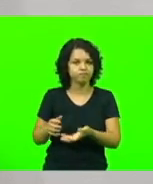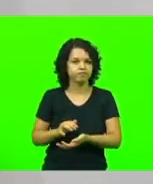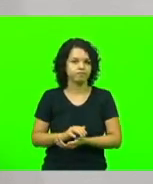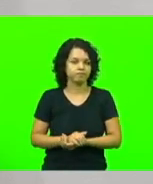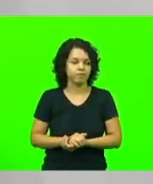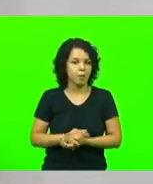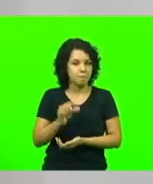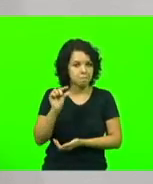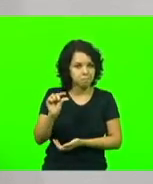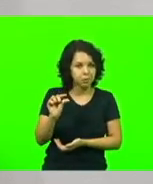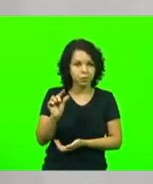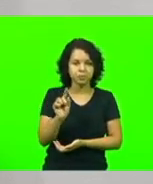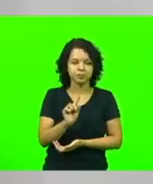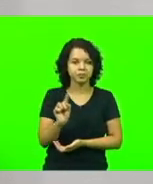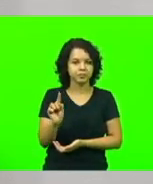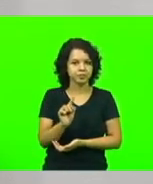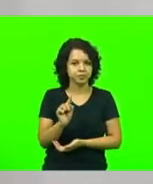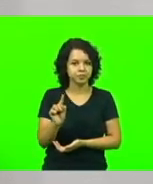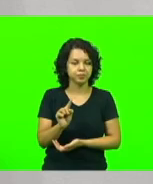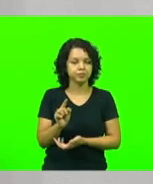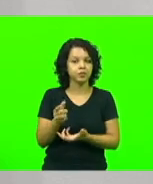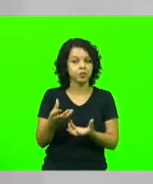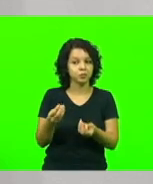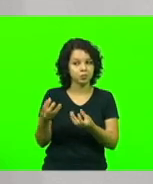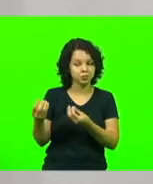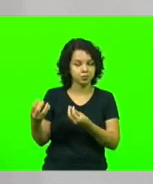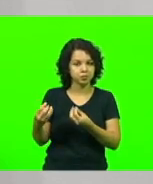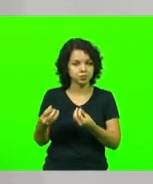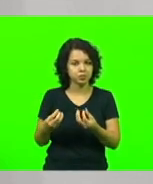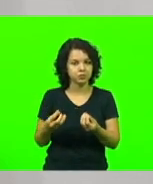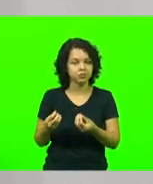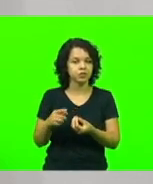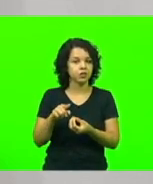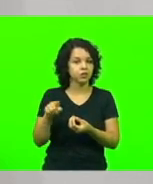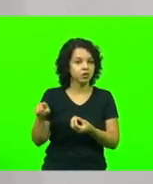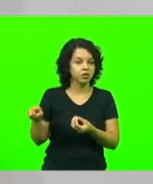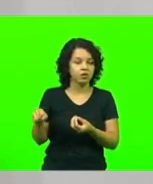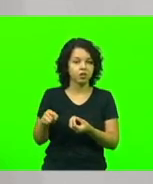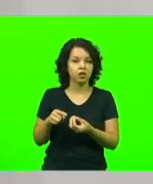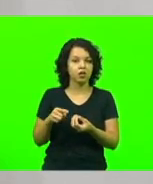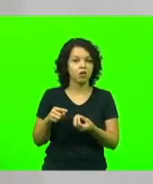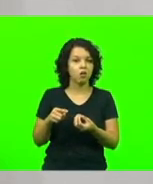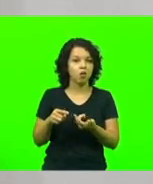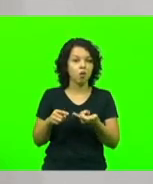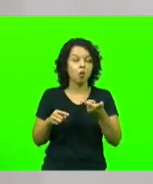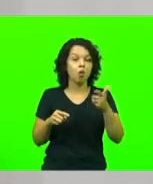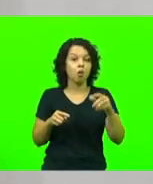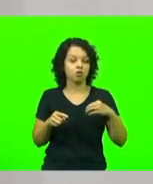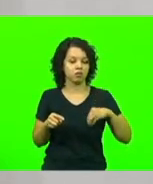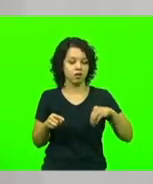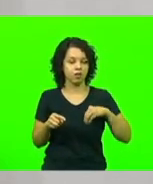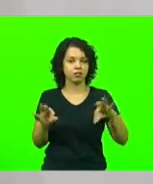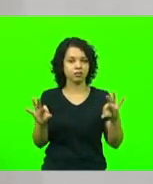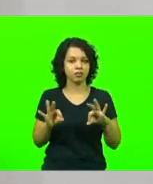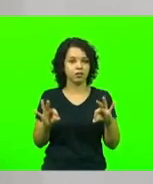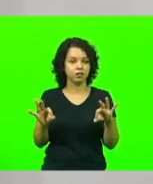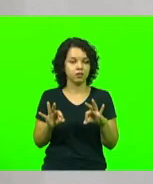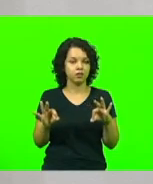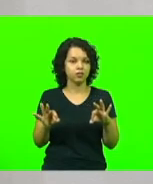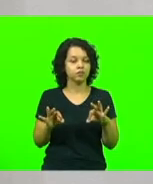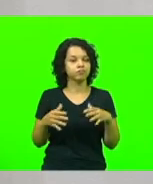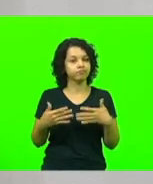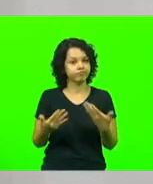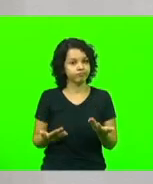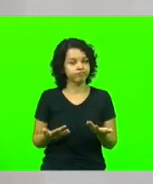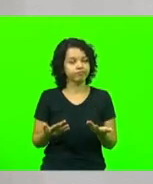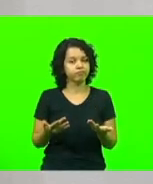pouca coisa. E, na grande maioria, eles não têm outras rendas. Então, veja bem, nós... temos